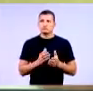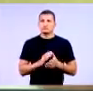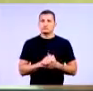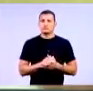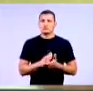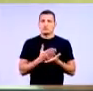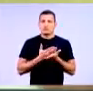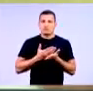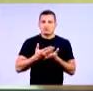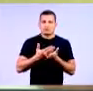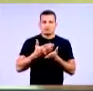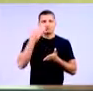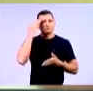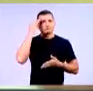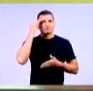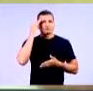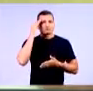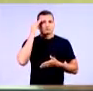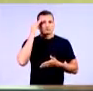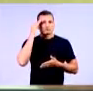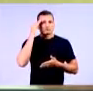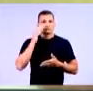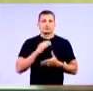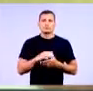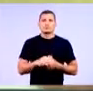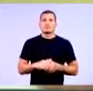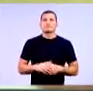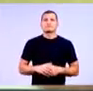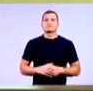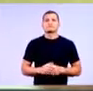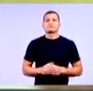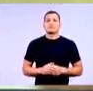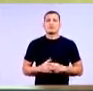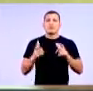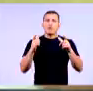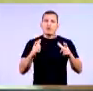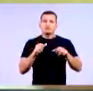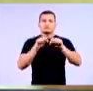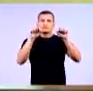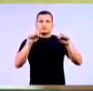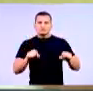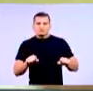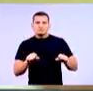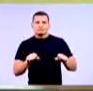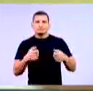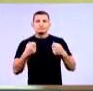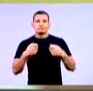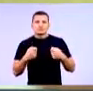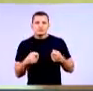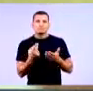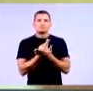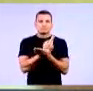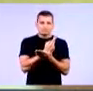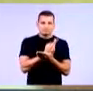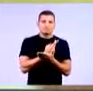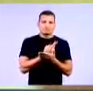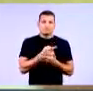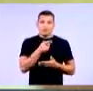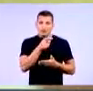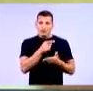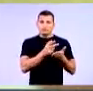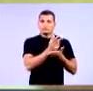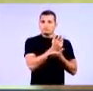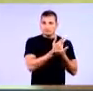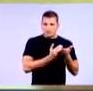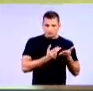a entender realmente aonde é que o sistema vai acontecer, né? Então é através desse molde,